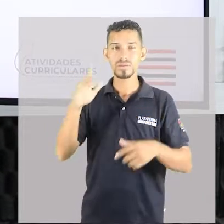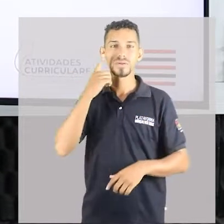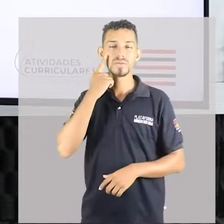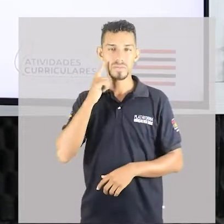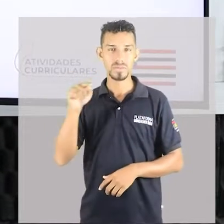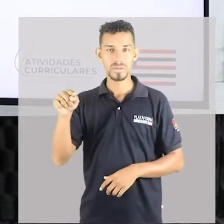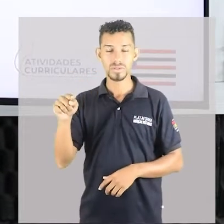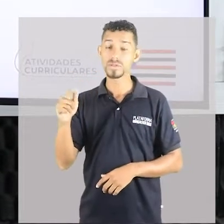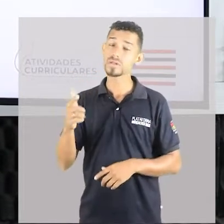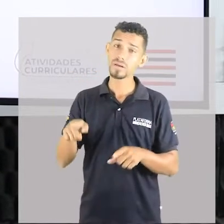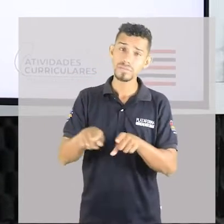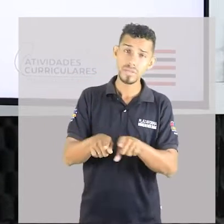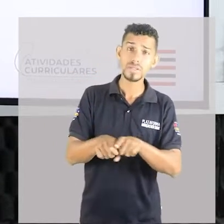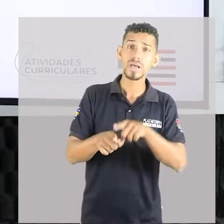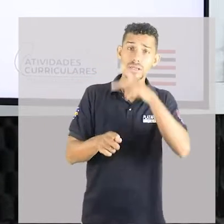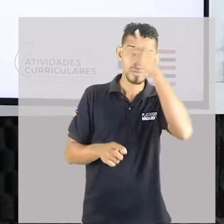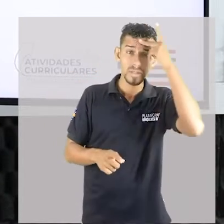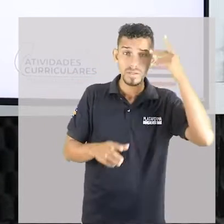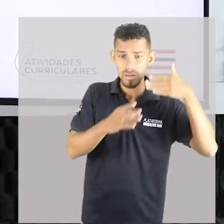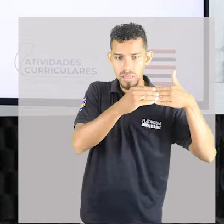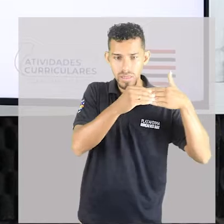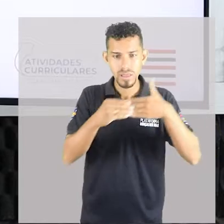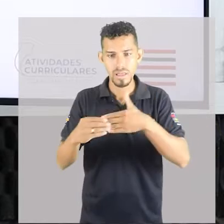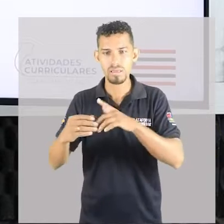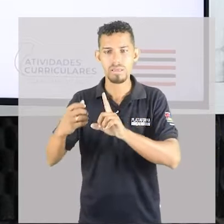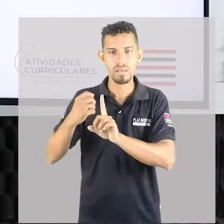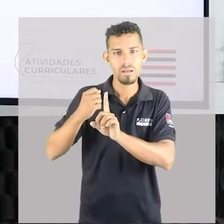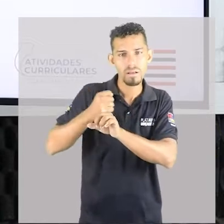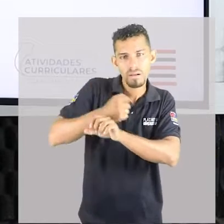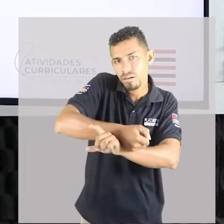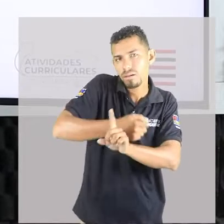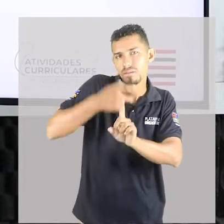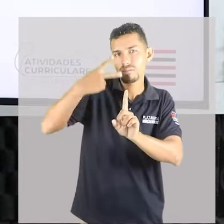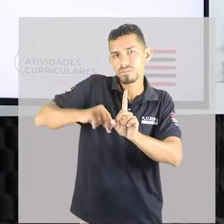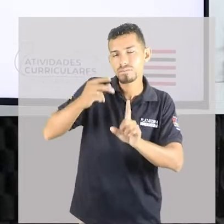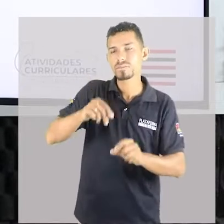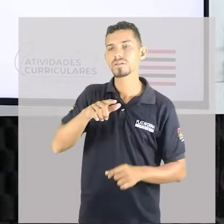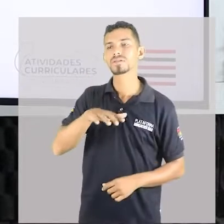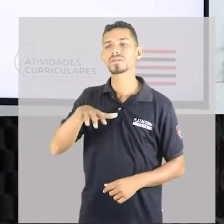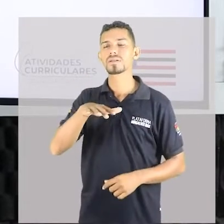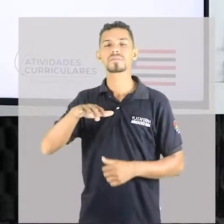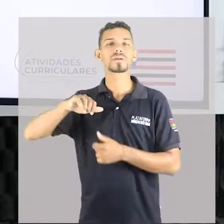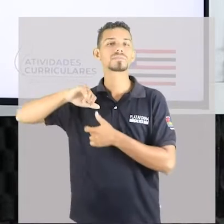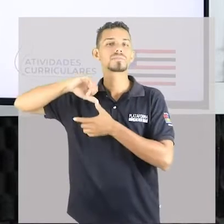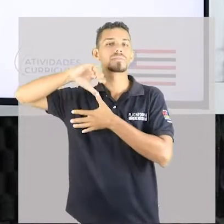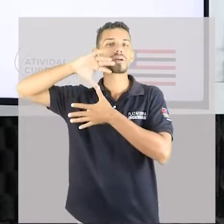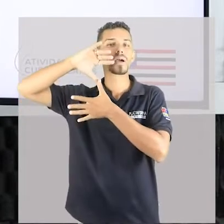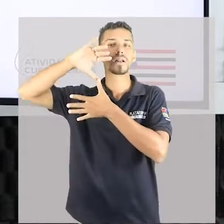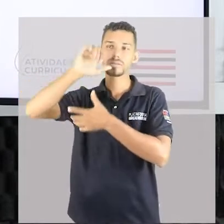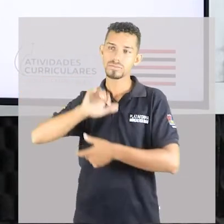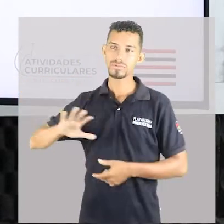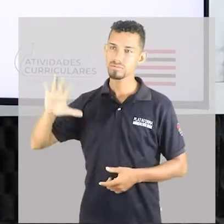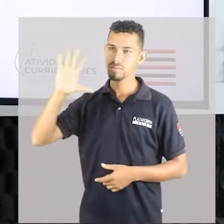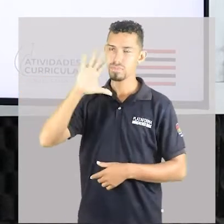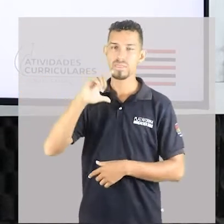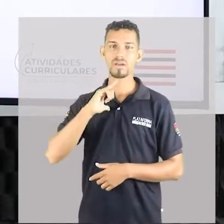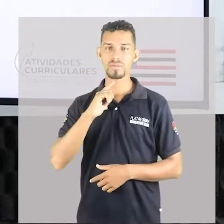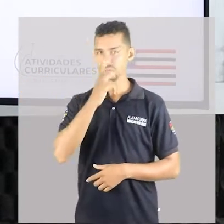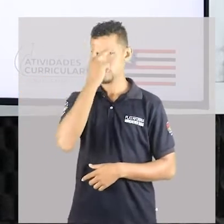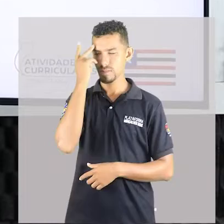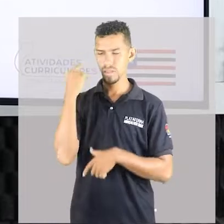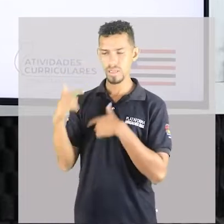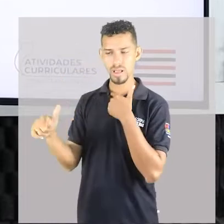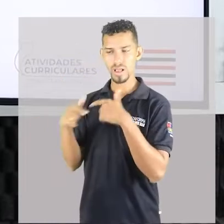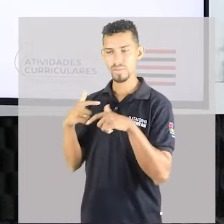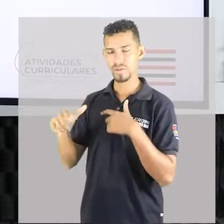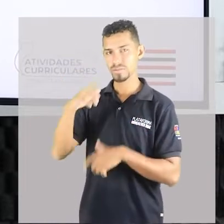também que foram escravizadas e que vieram aqui para a América. Em toda a América, você teve ali o braço do